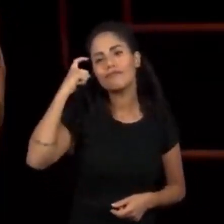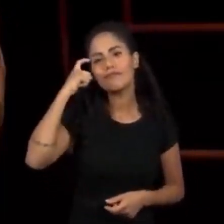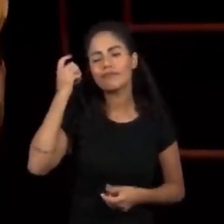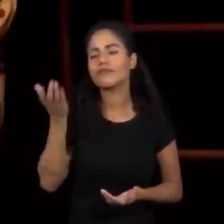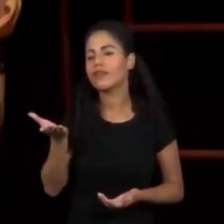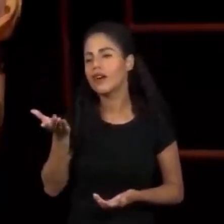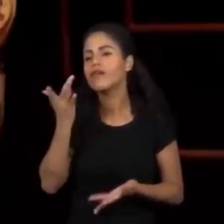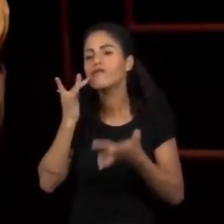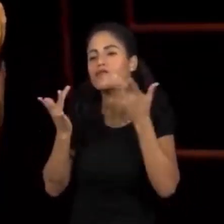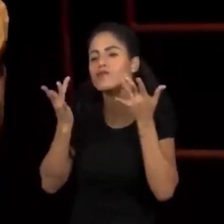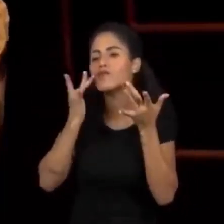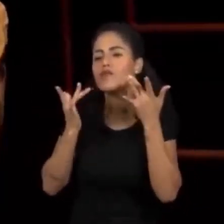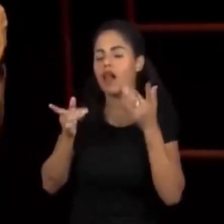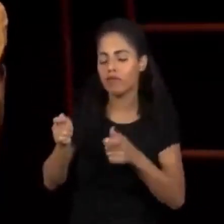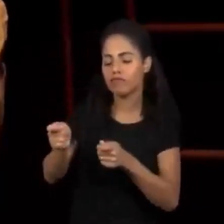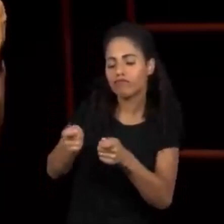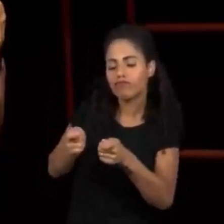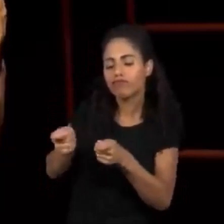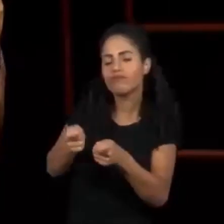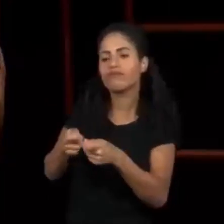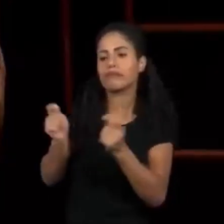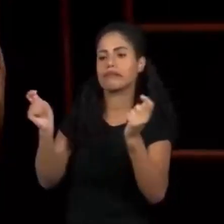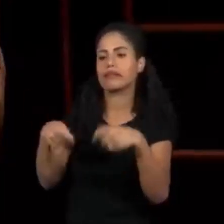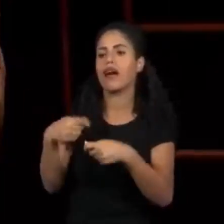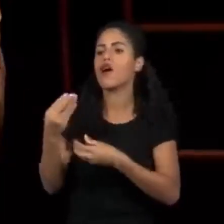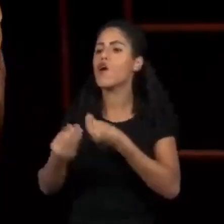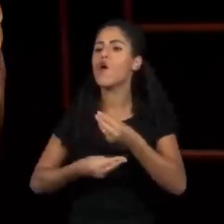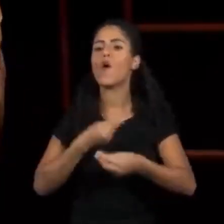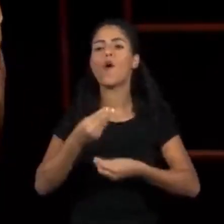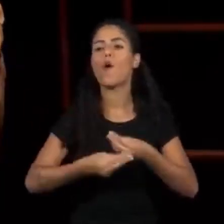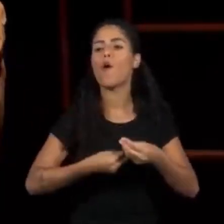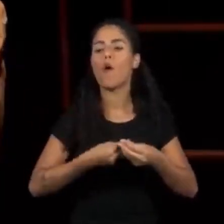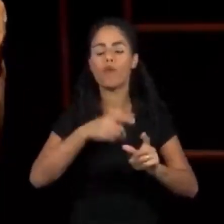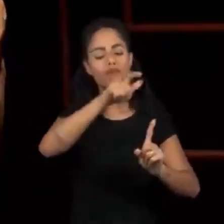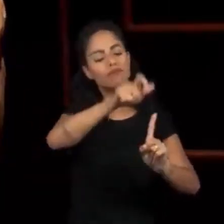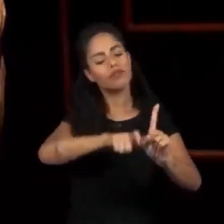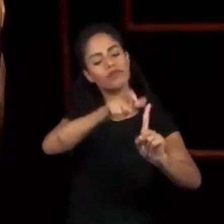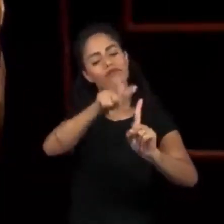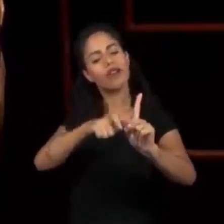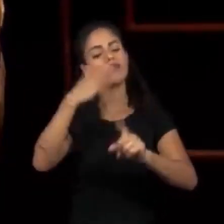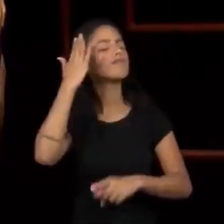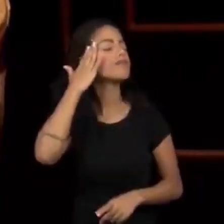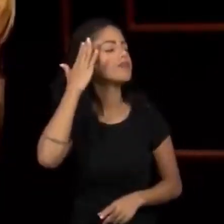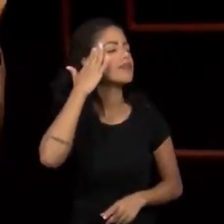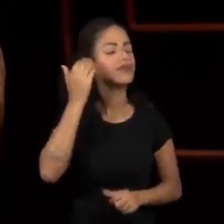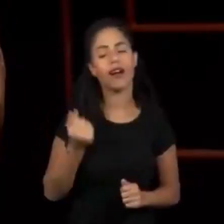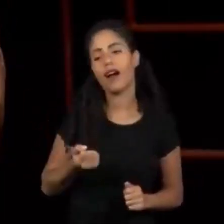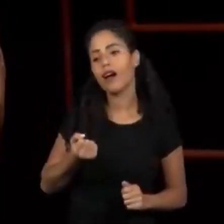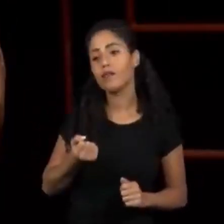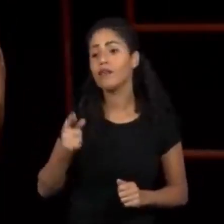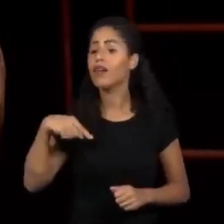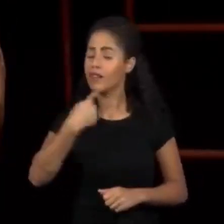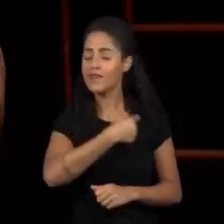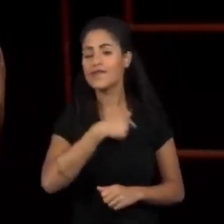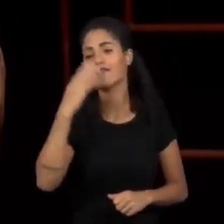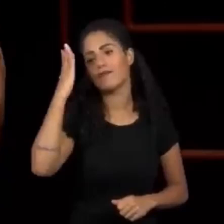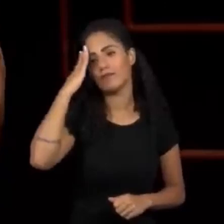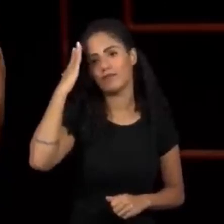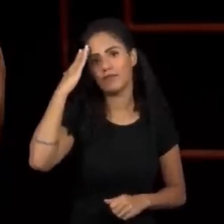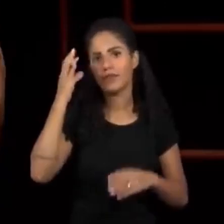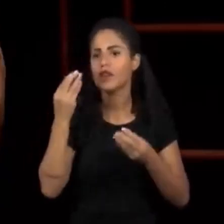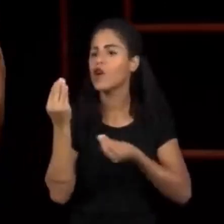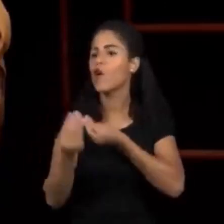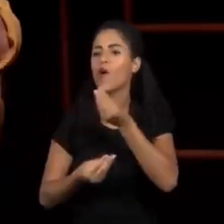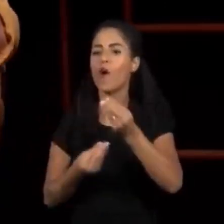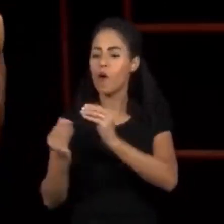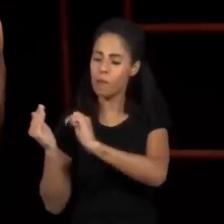a gente tem mais controle sobre como conduzir um personagem e a gente sabe sempre Qual é o